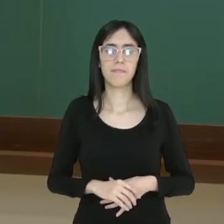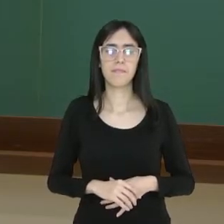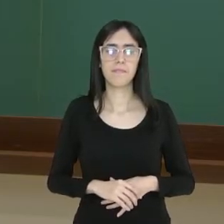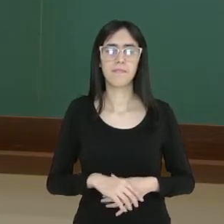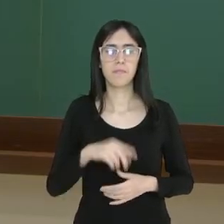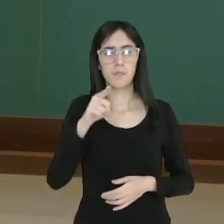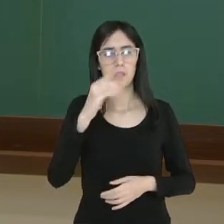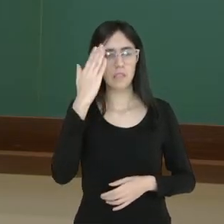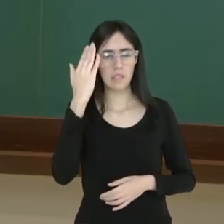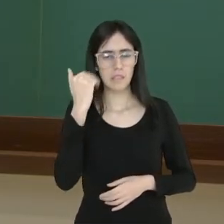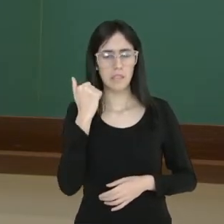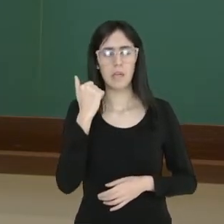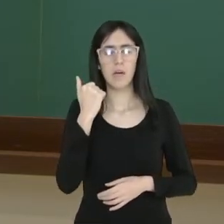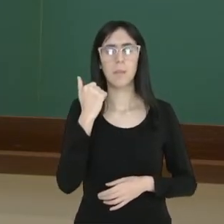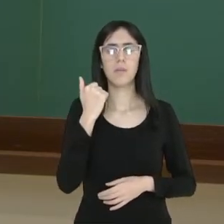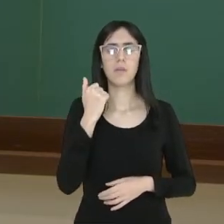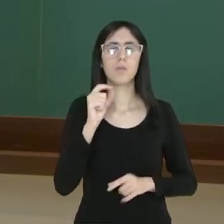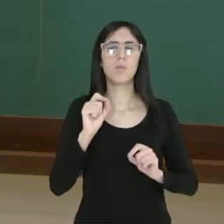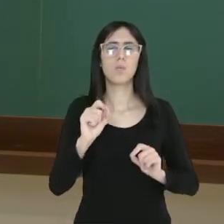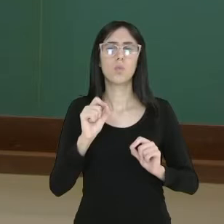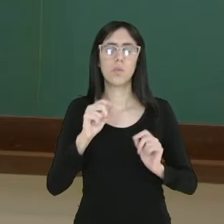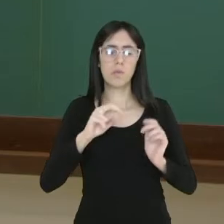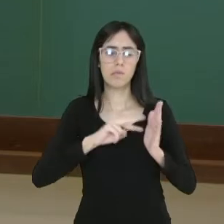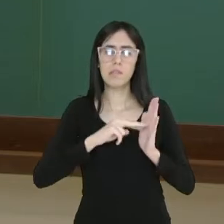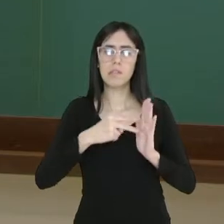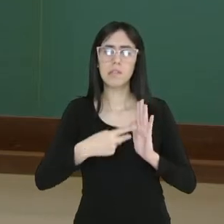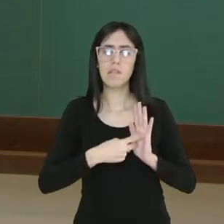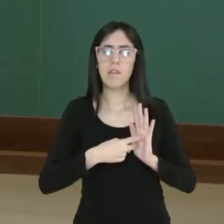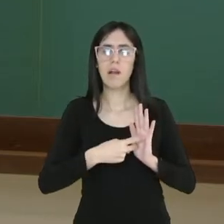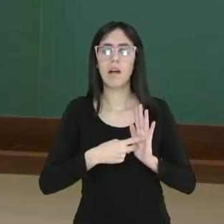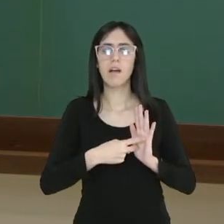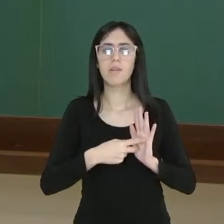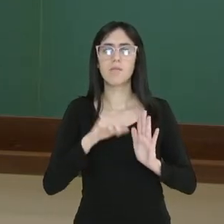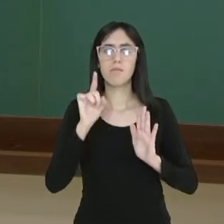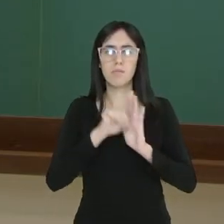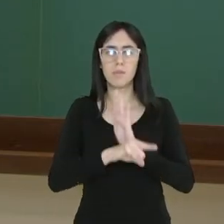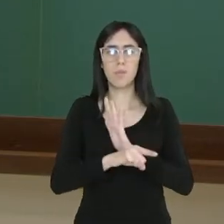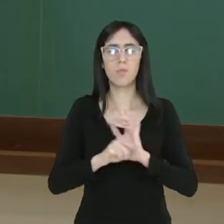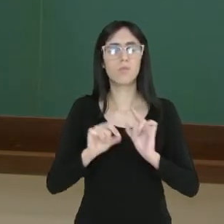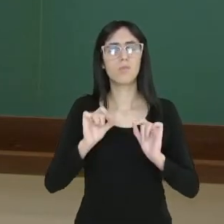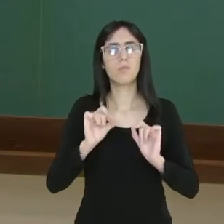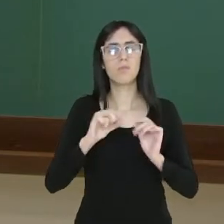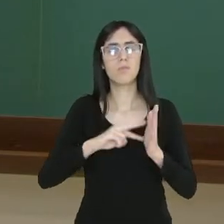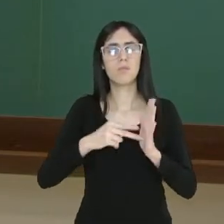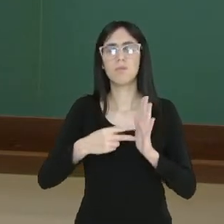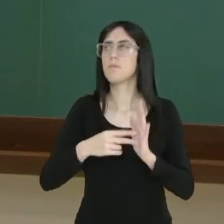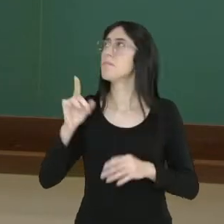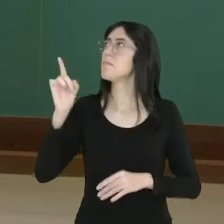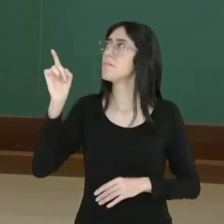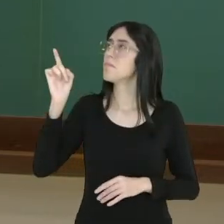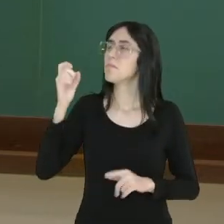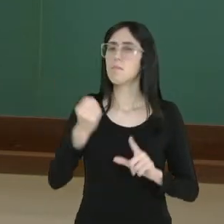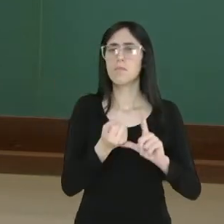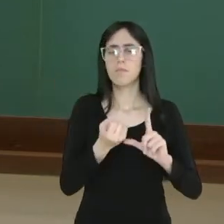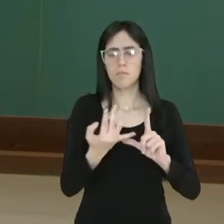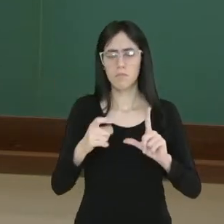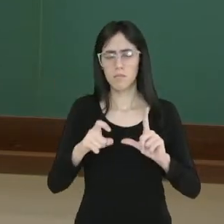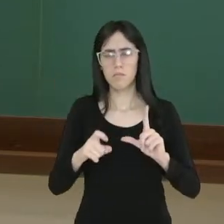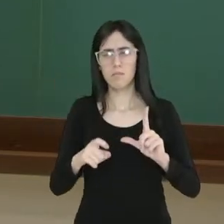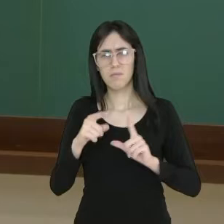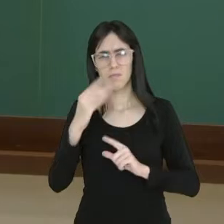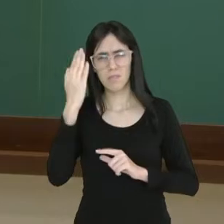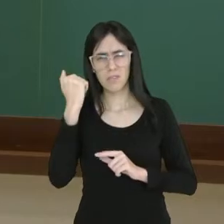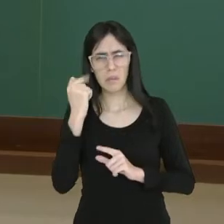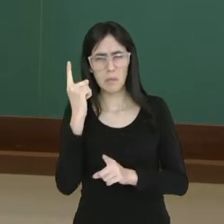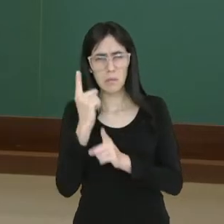Você já sabe qual é o significado da pergunta? Qual o logaritmo de um número? Será que você já